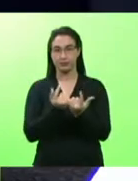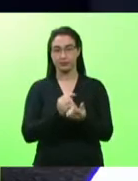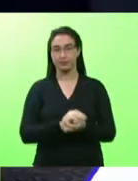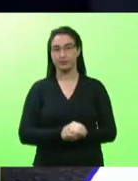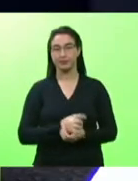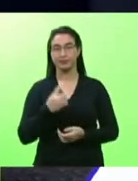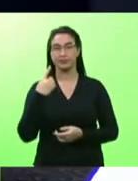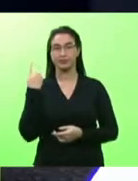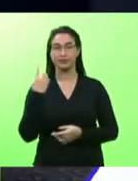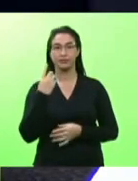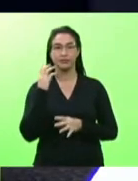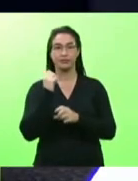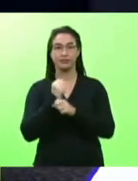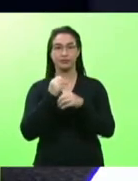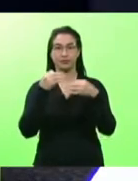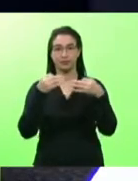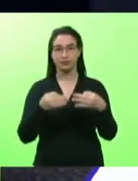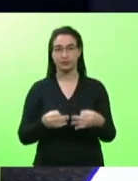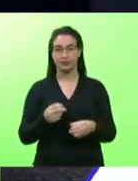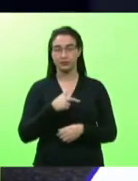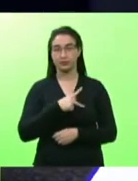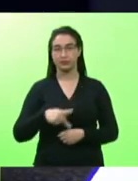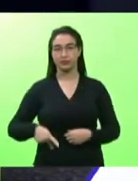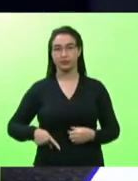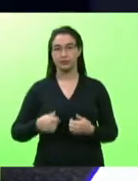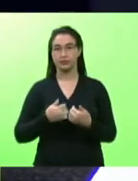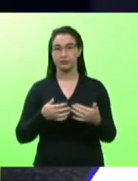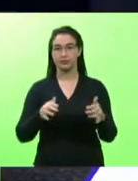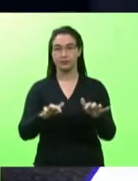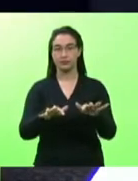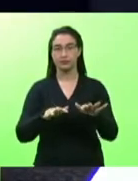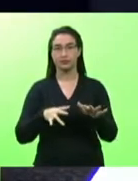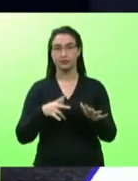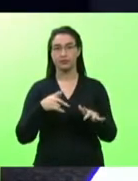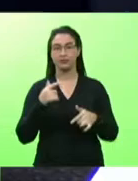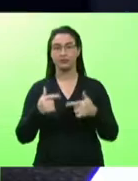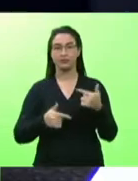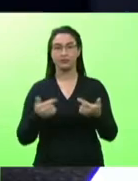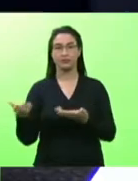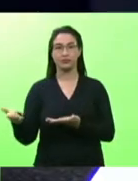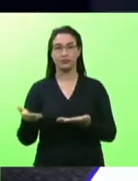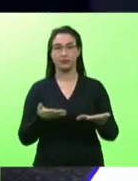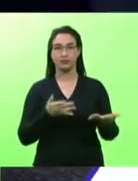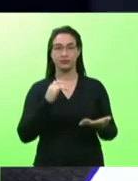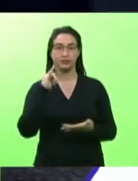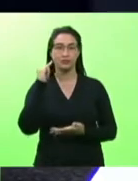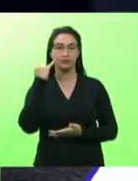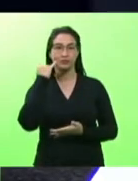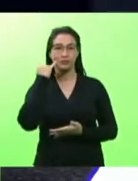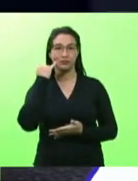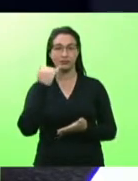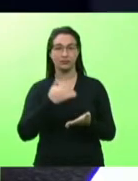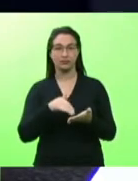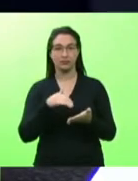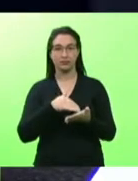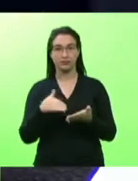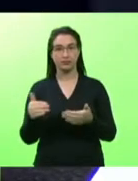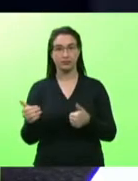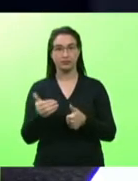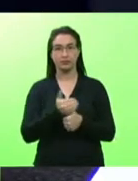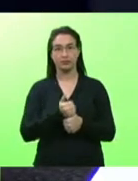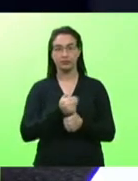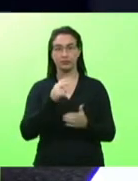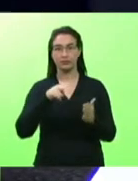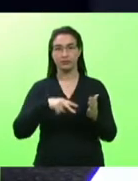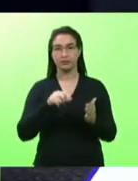regimental, o senhor presidente declarou abertos os trabalhos e convidou o senhor deputado Gessé Lopes para, como secretário ad hoc, proceder à leitura